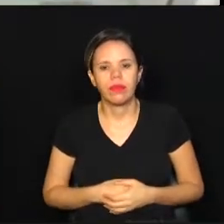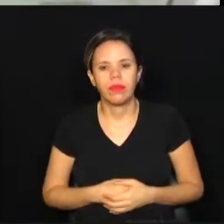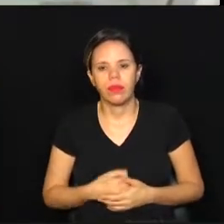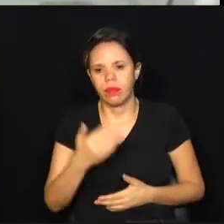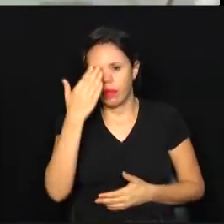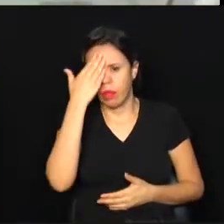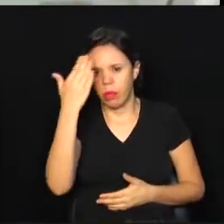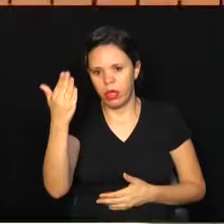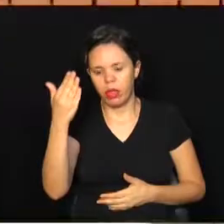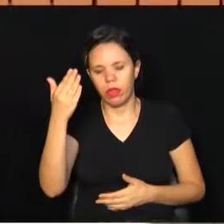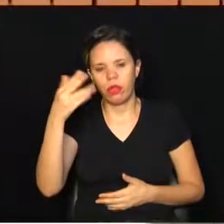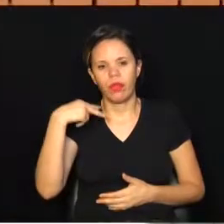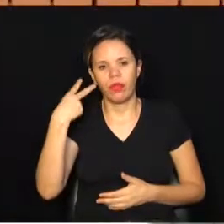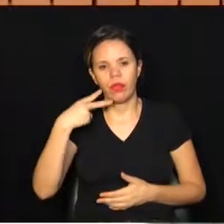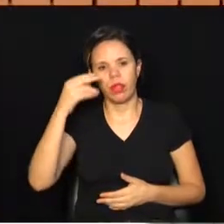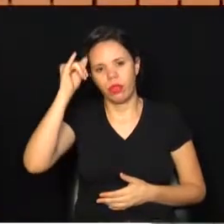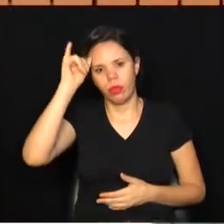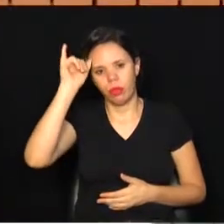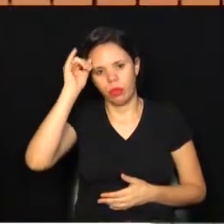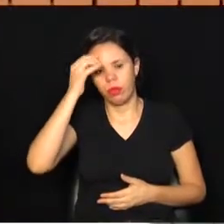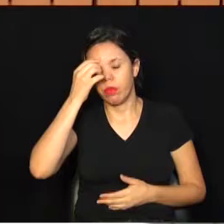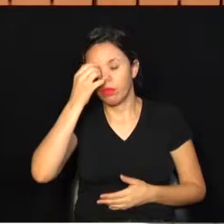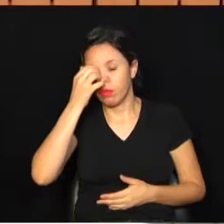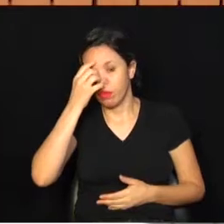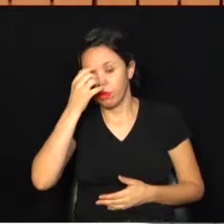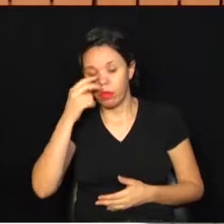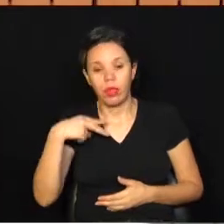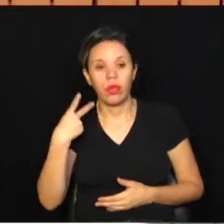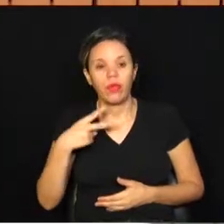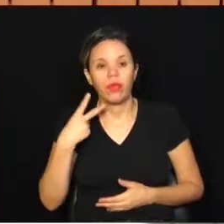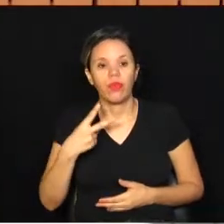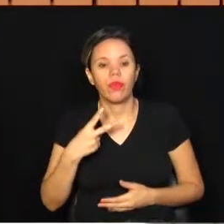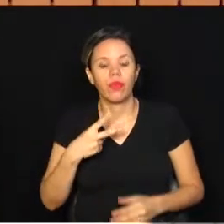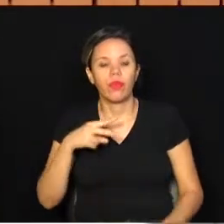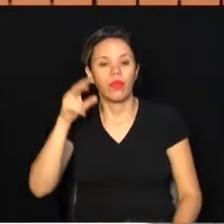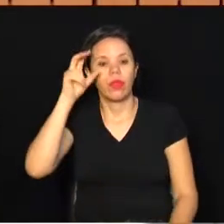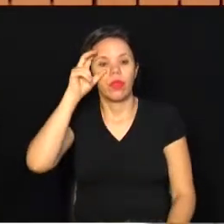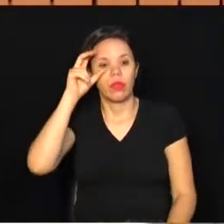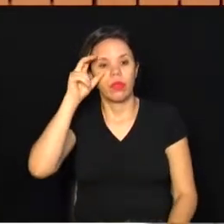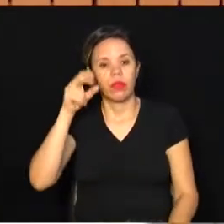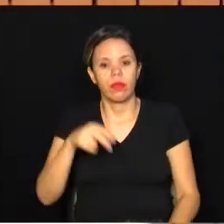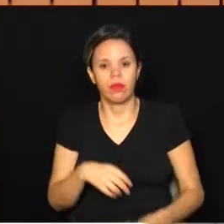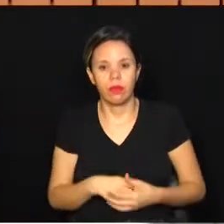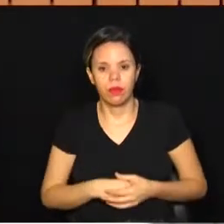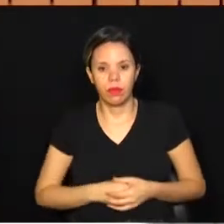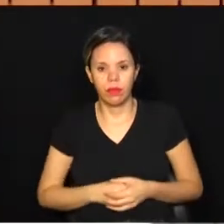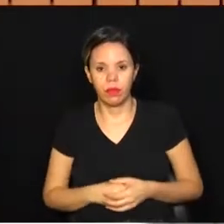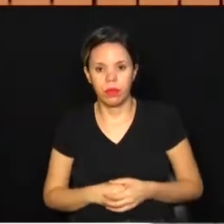Obrigado, vereador Paulo Búfalo. Vereador Carlinhos Camelô.